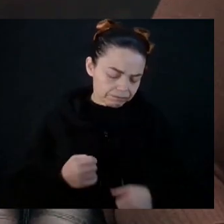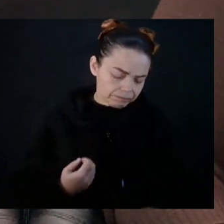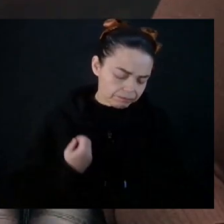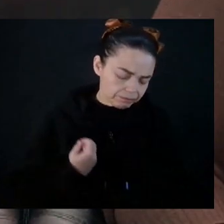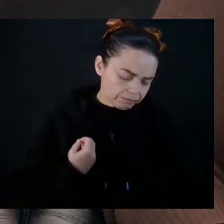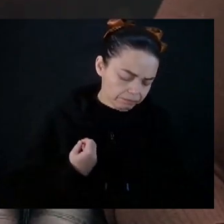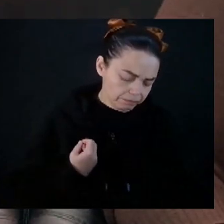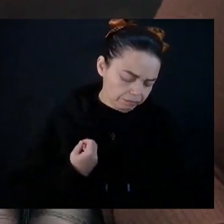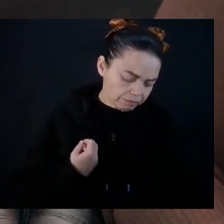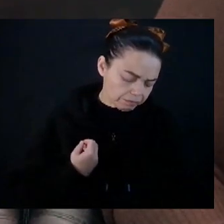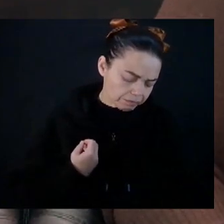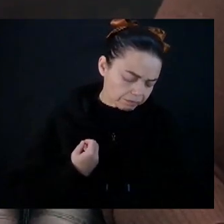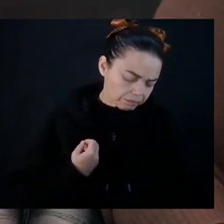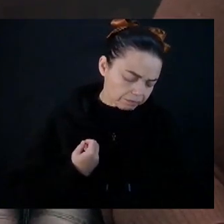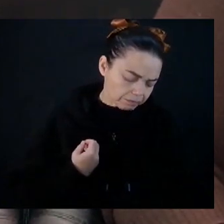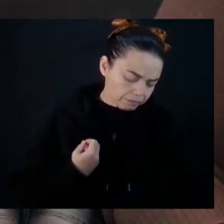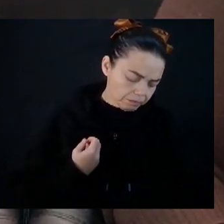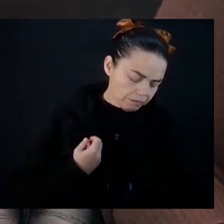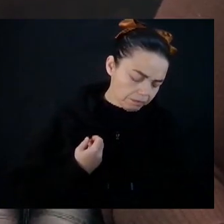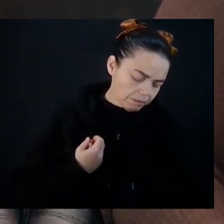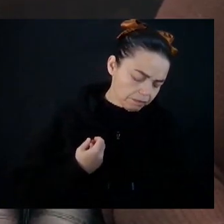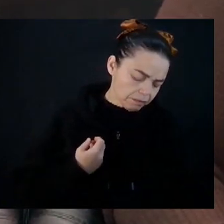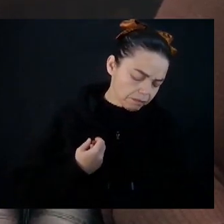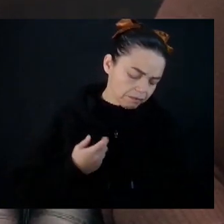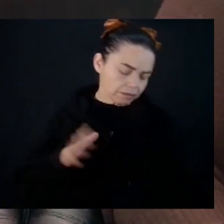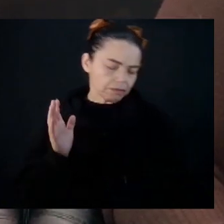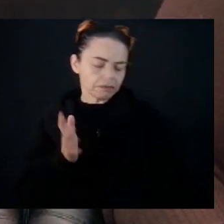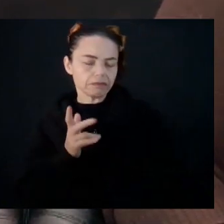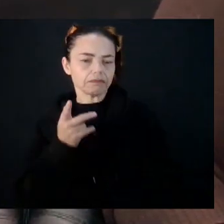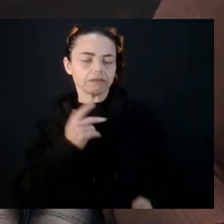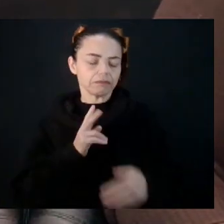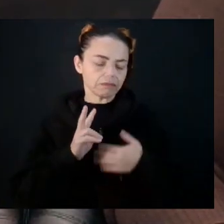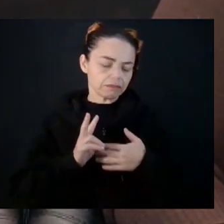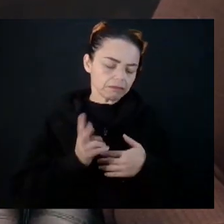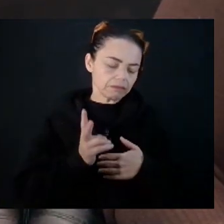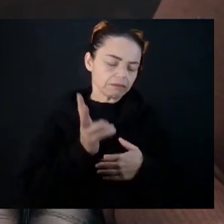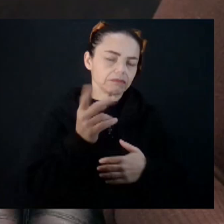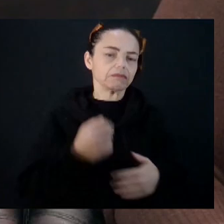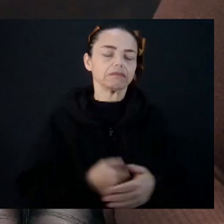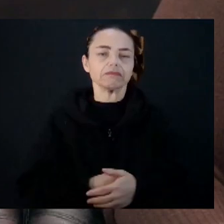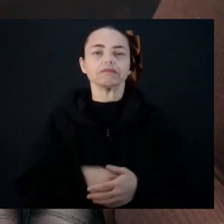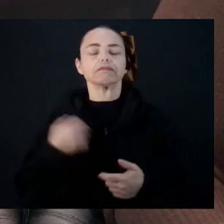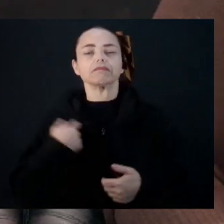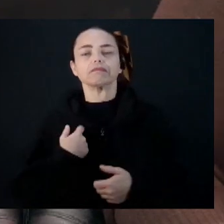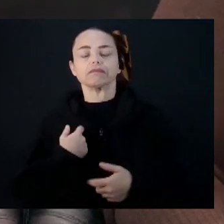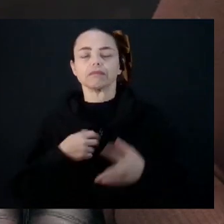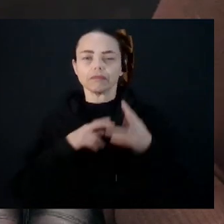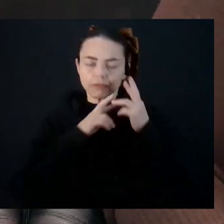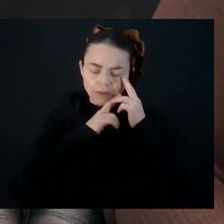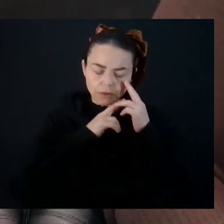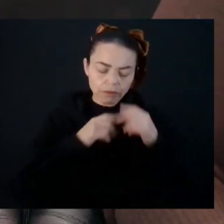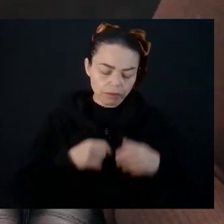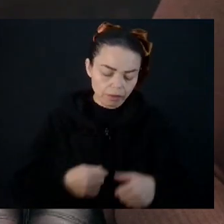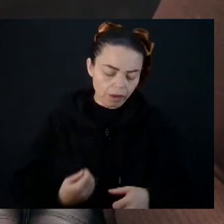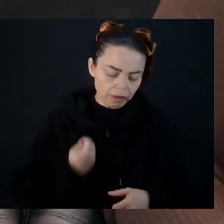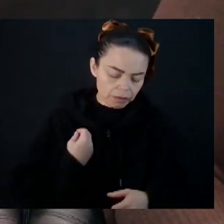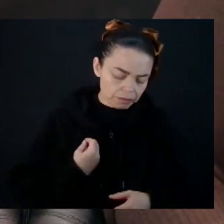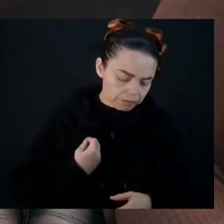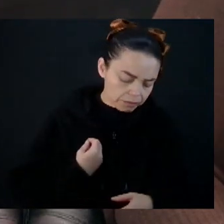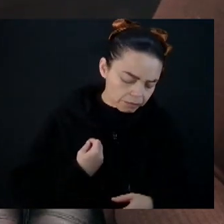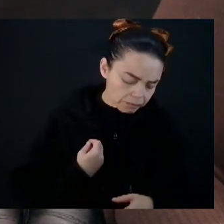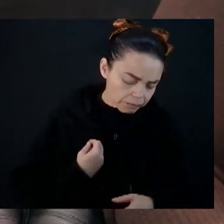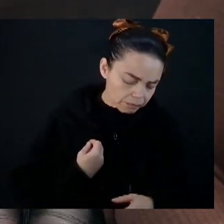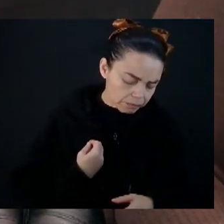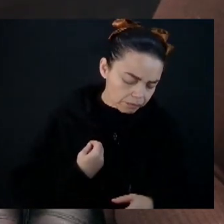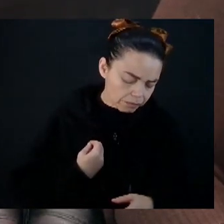de onde você mora e que, consequentemente, seu filho vai precisar dormir menos, um pouco menos de sono pode ter